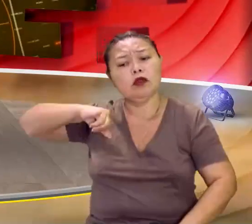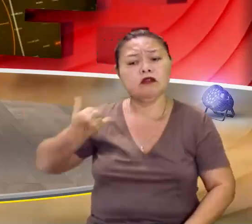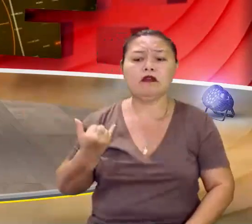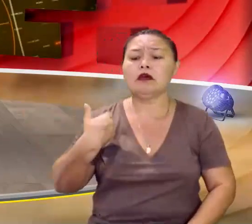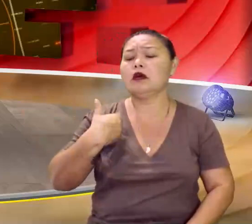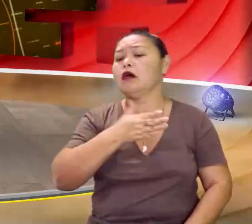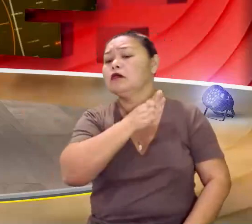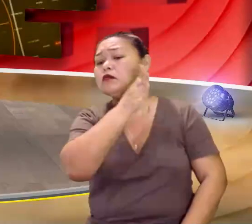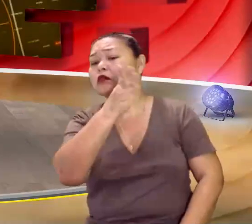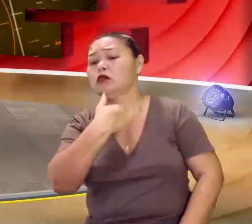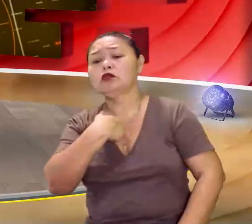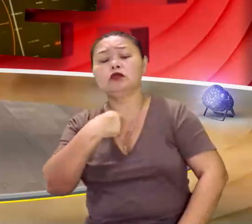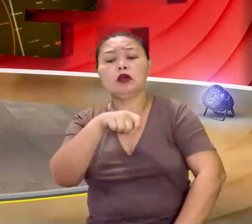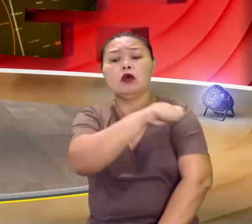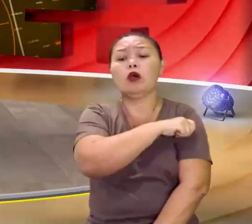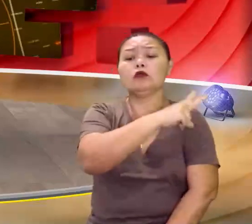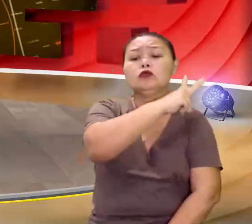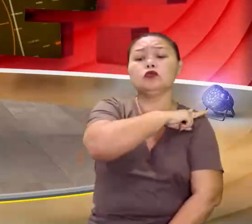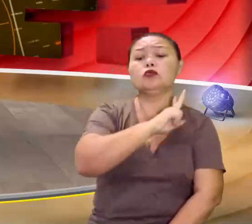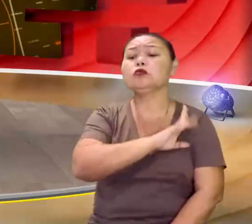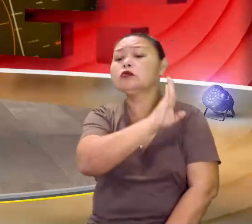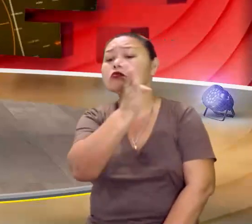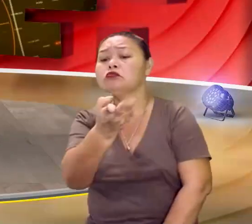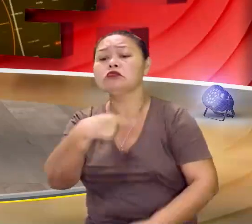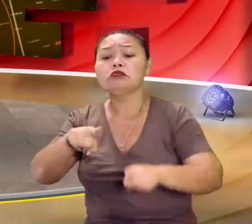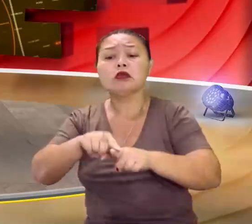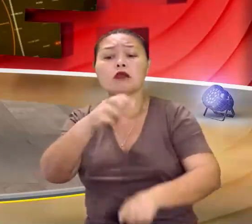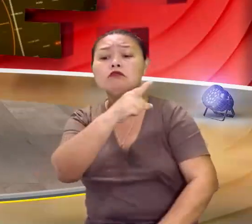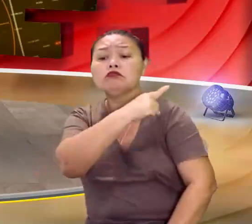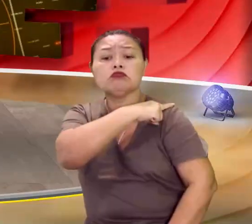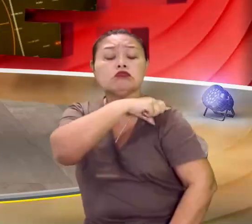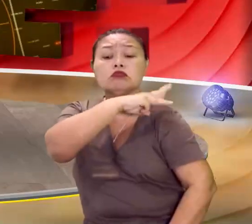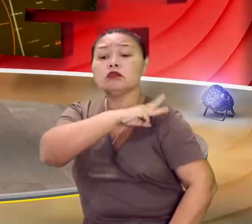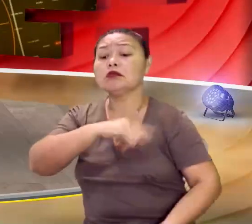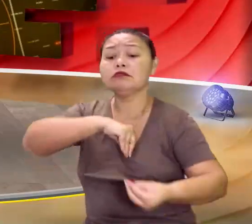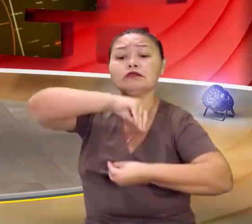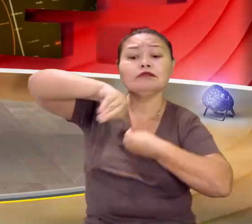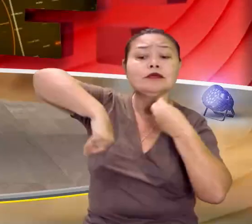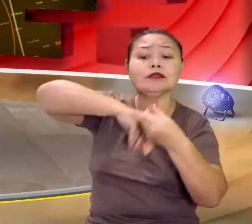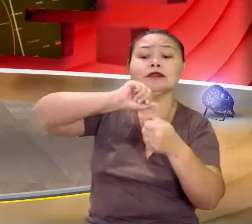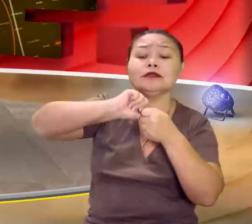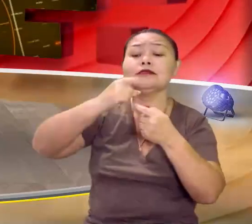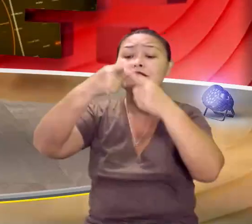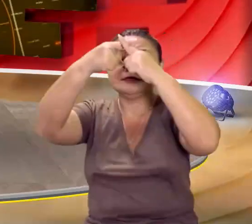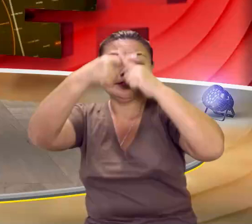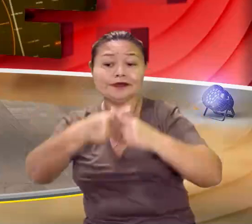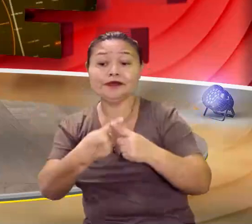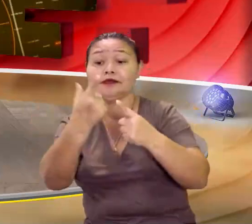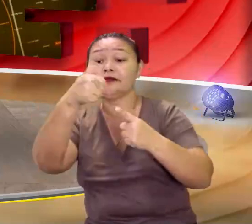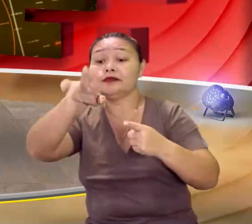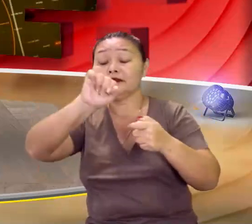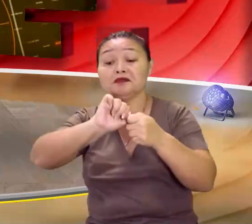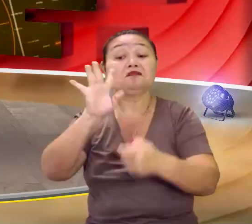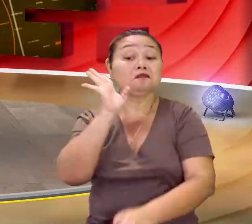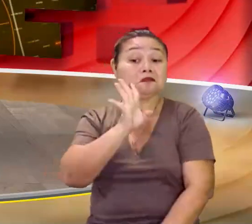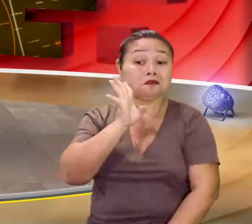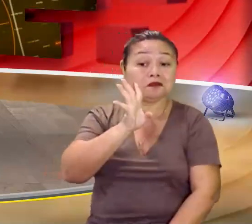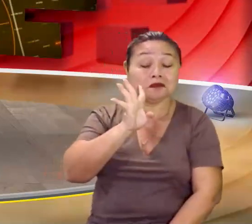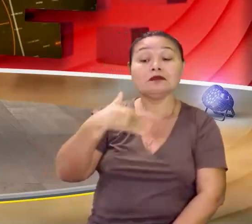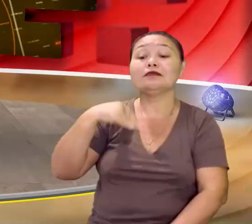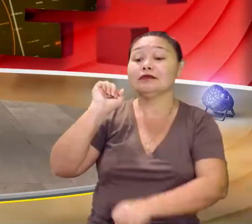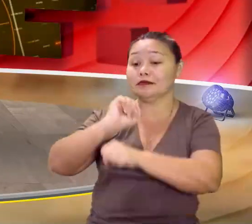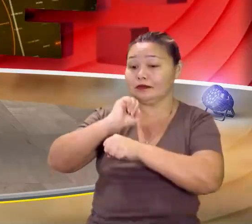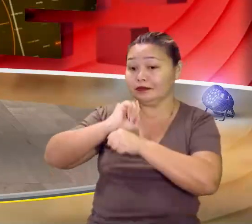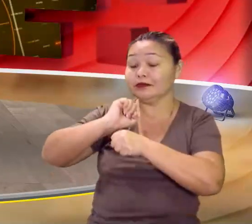visita os alunos do segundo, do terceiro ano, às vezes até envolve eles na gincana. É muito, muito bacana mesmo. Então,